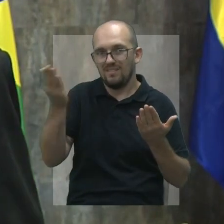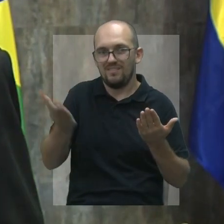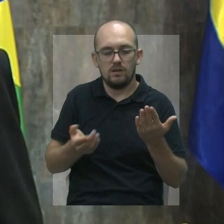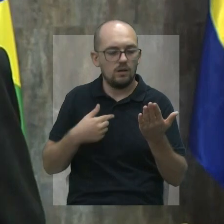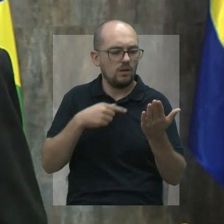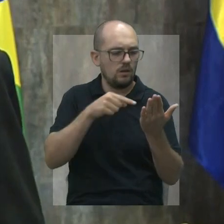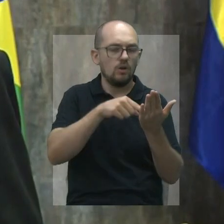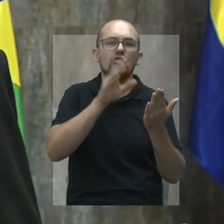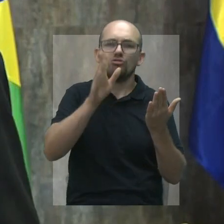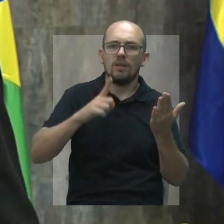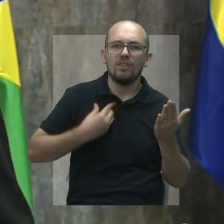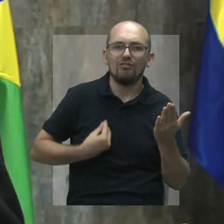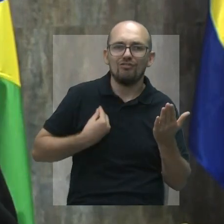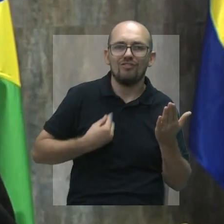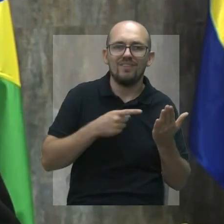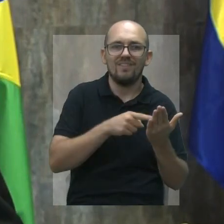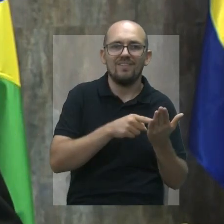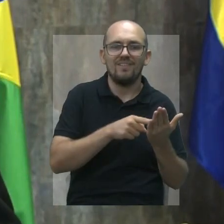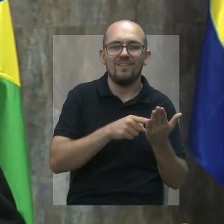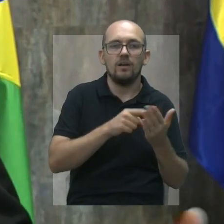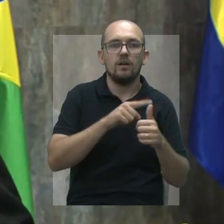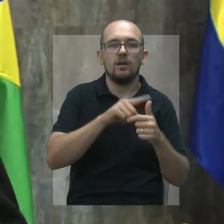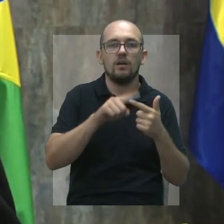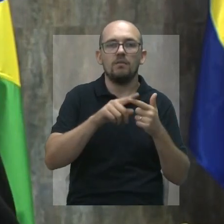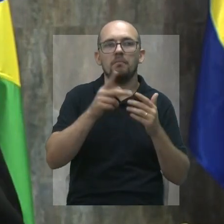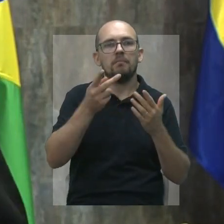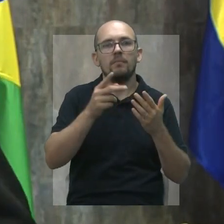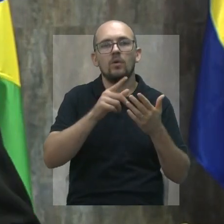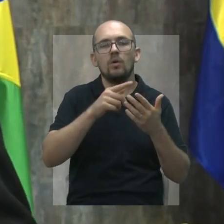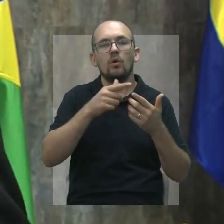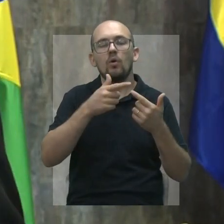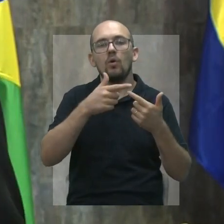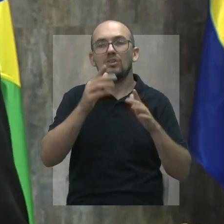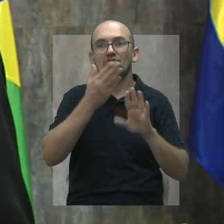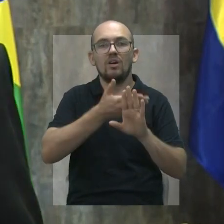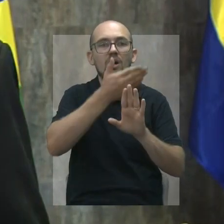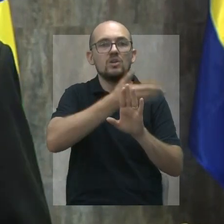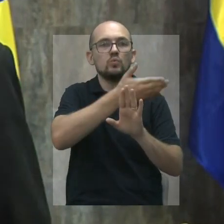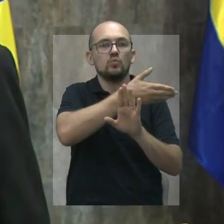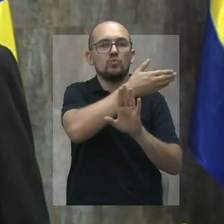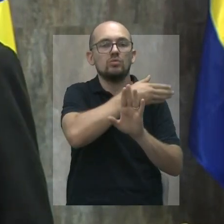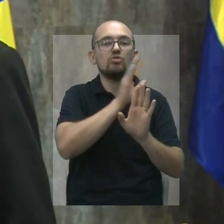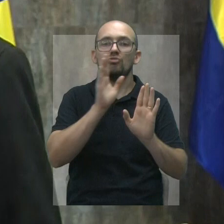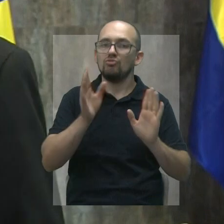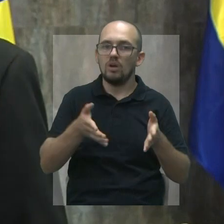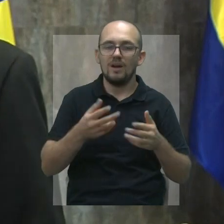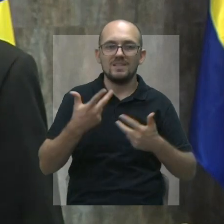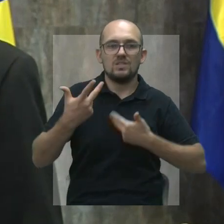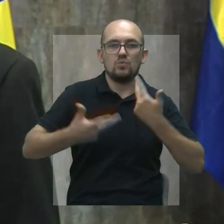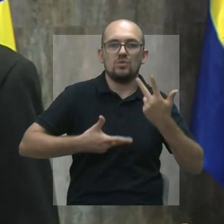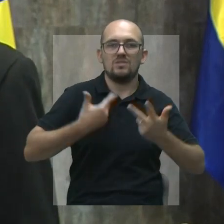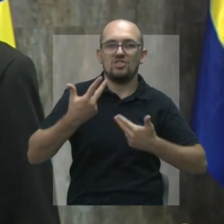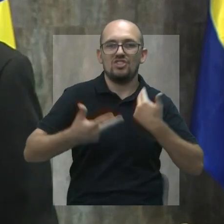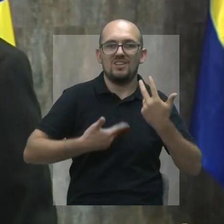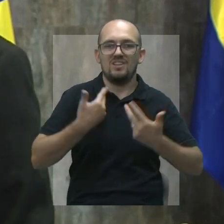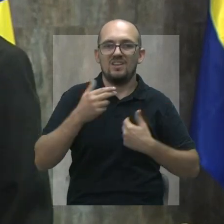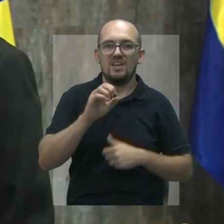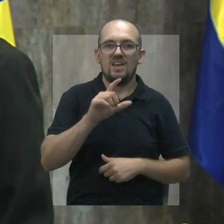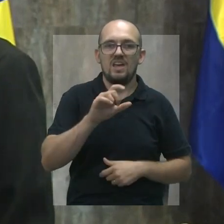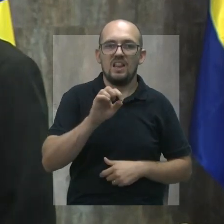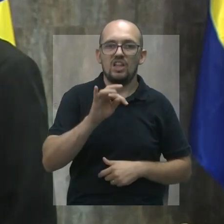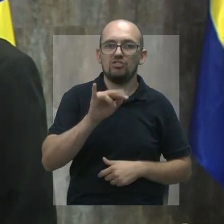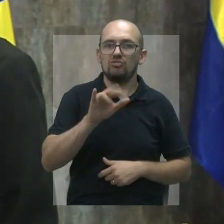anual, já estão contemplados em projetos de leis orçamentários de anos anteriores. As cirurgias eletivas, inclusive, já são